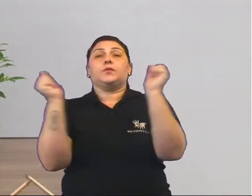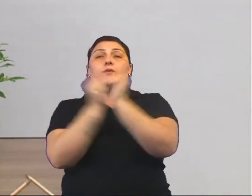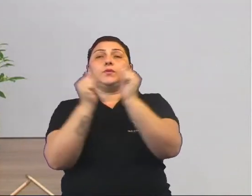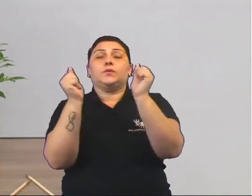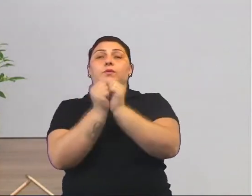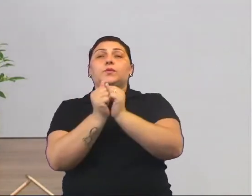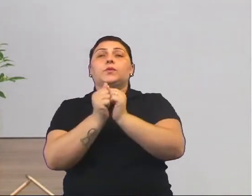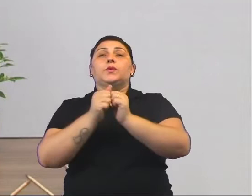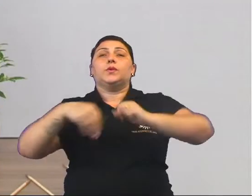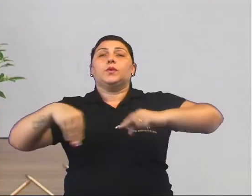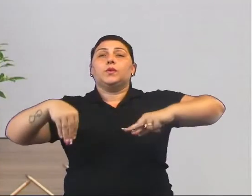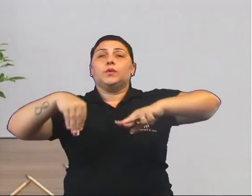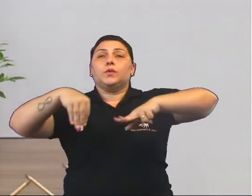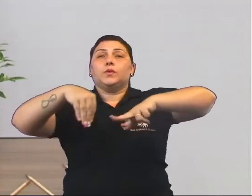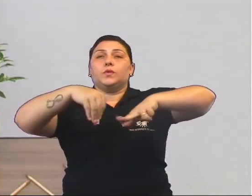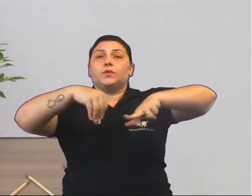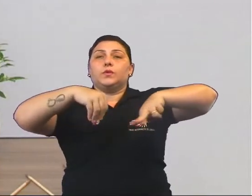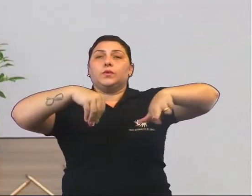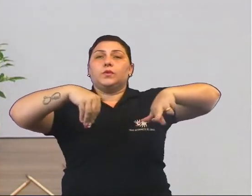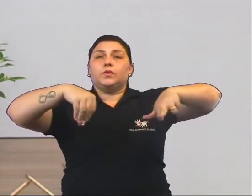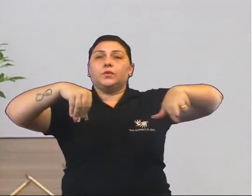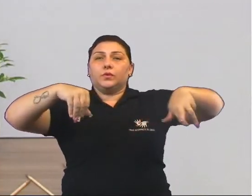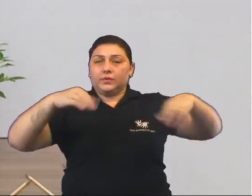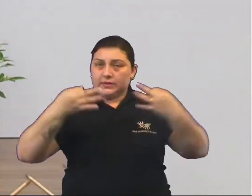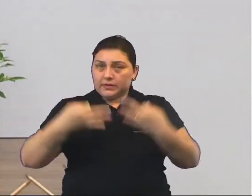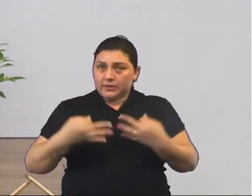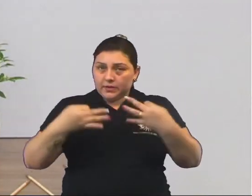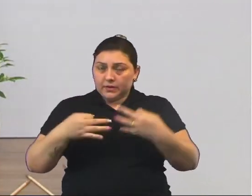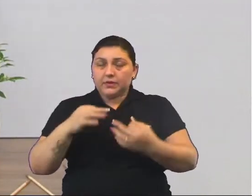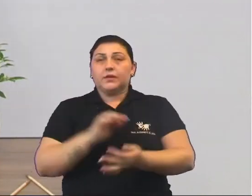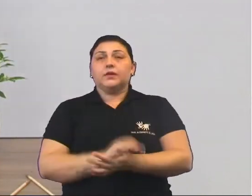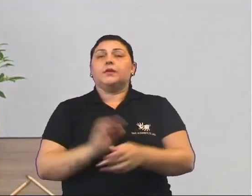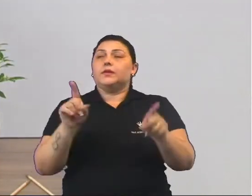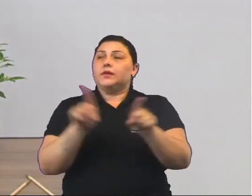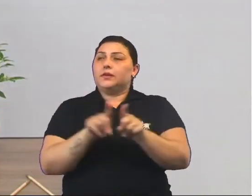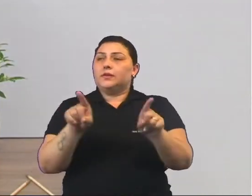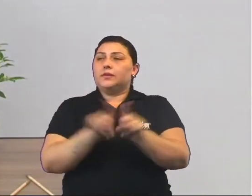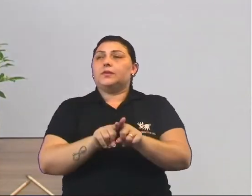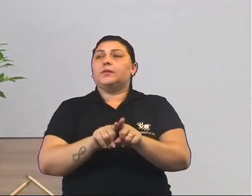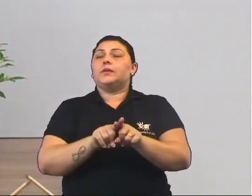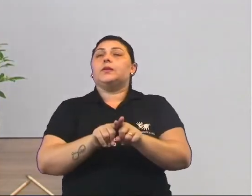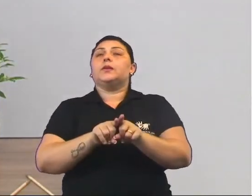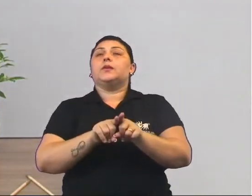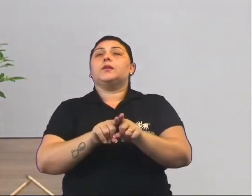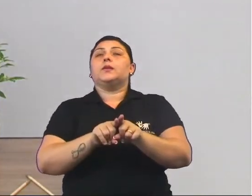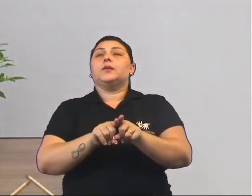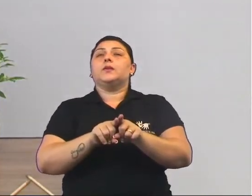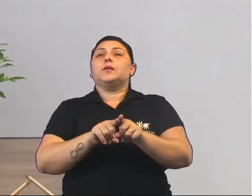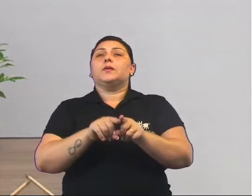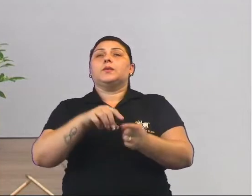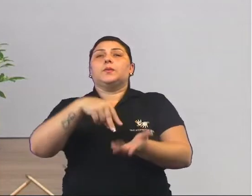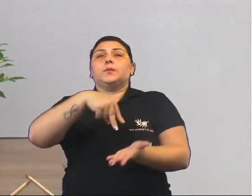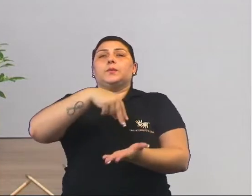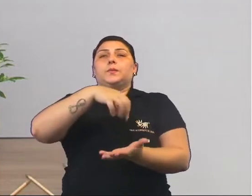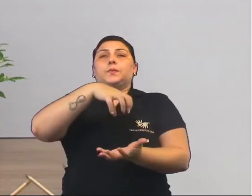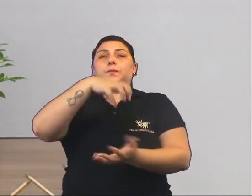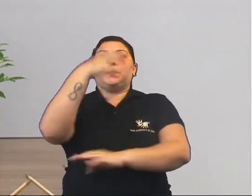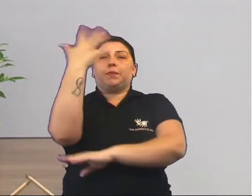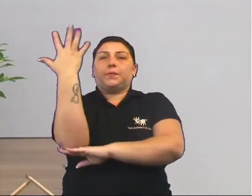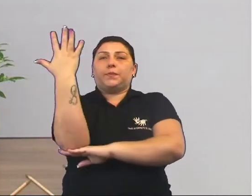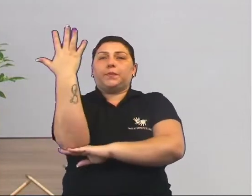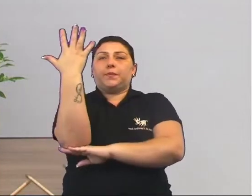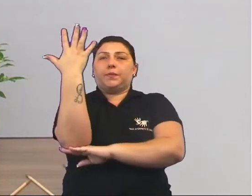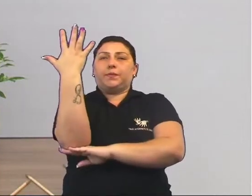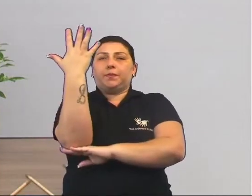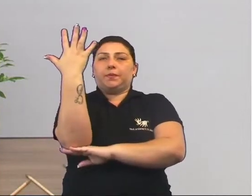com sais minerais, certo? Essa raiz, crianças, ela também serve para sustentar a planta, certo?